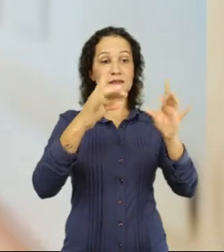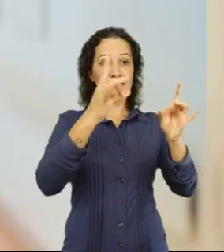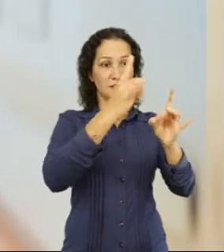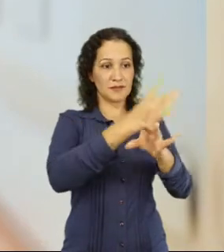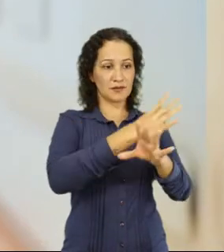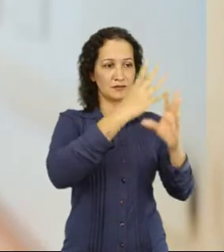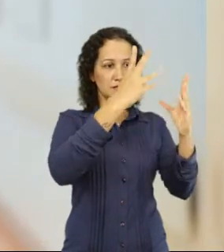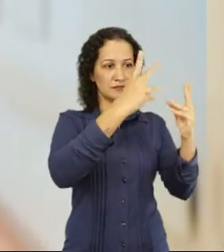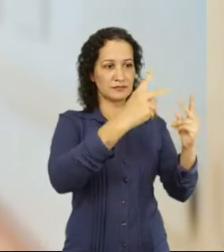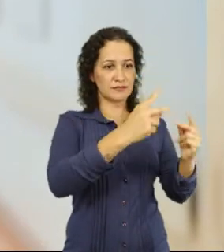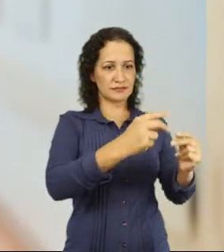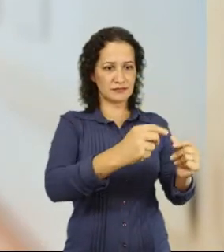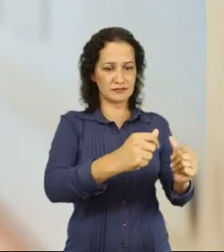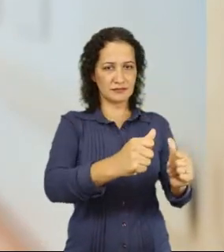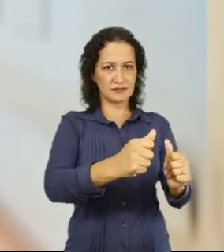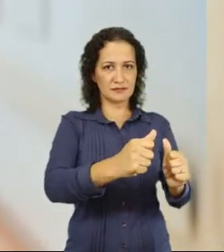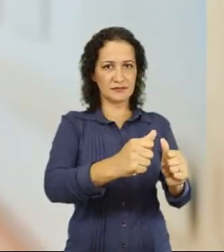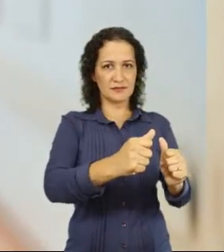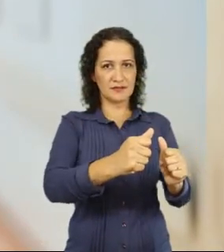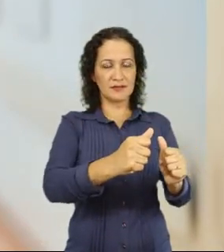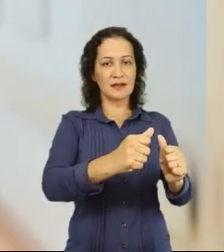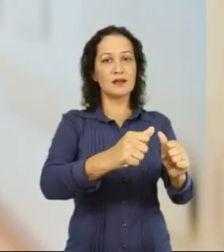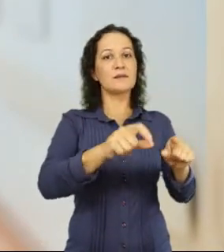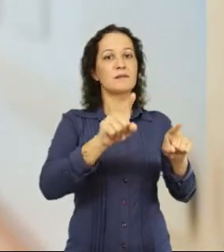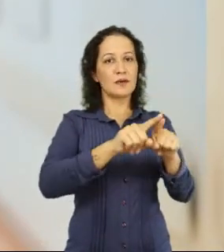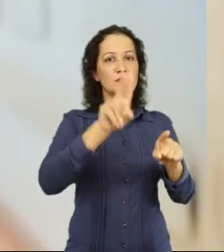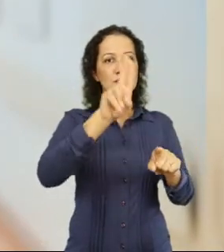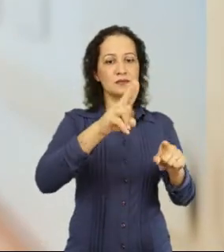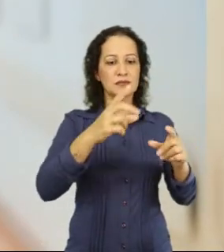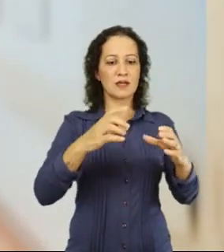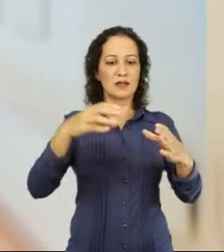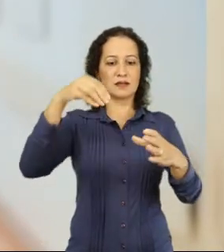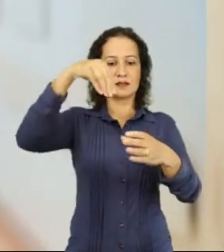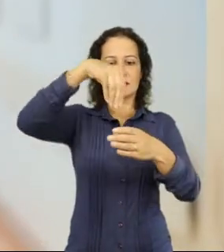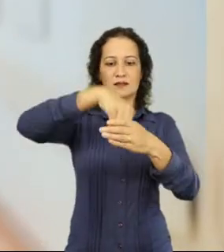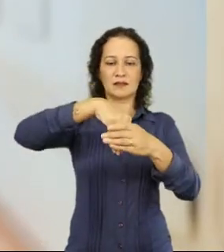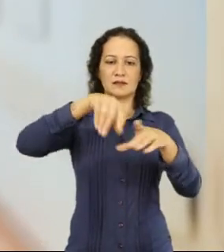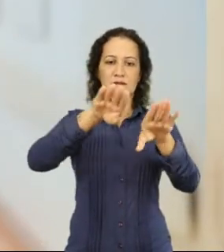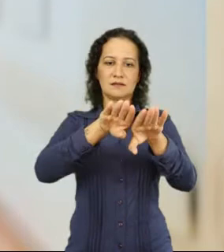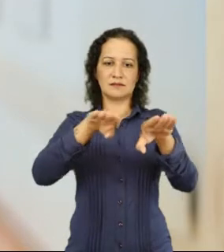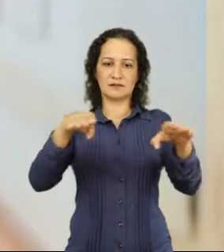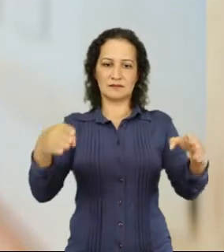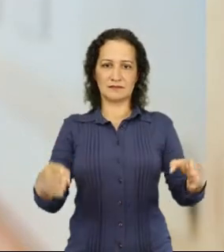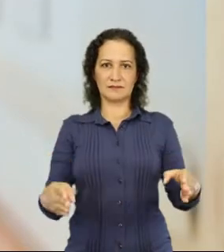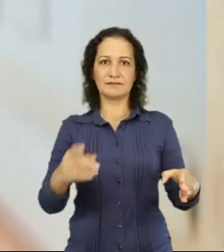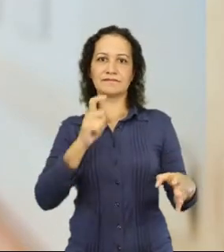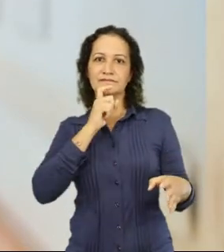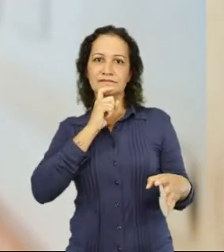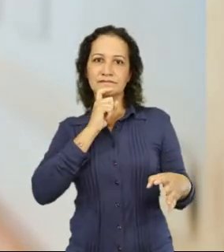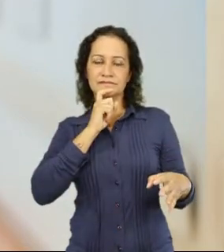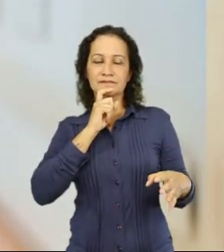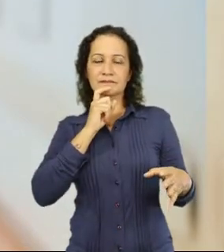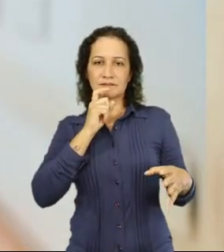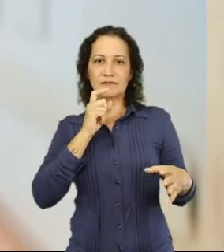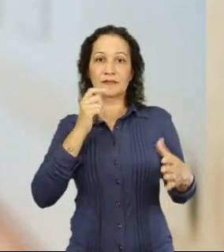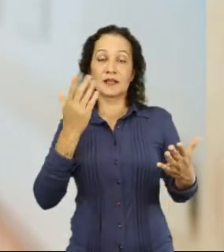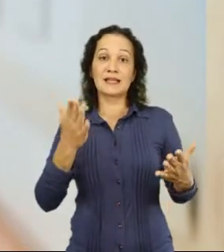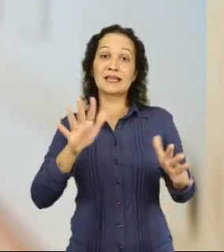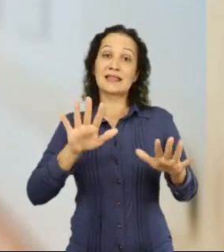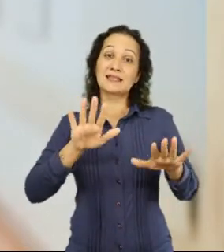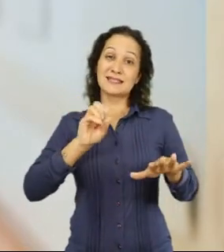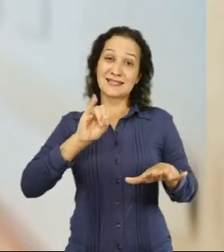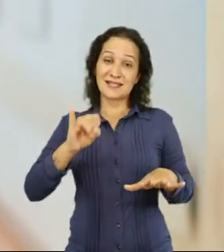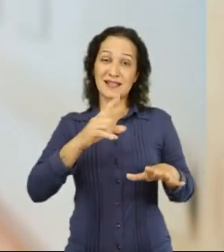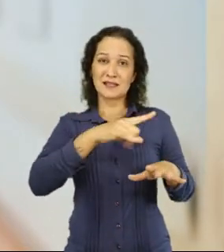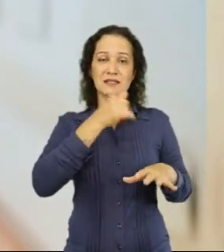disso, a partir desse momento, a gente poderá utilizar esses GELOCs para colocar dentro da caixa térmica, pois pode acontecer